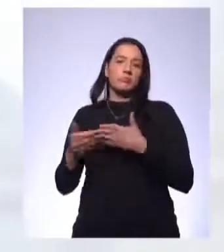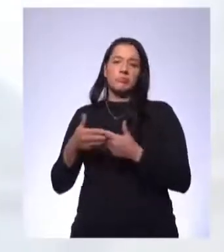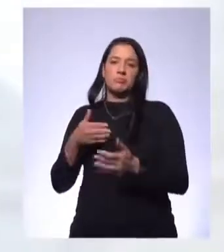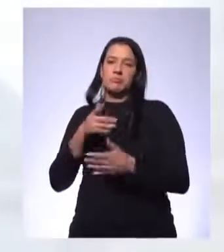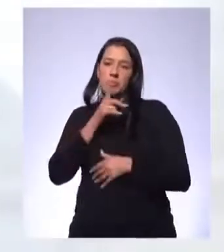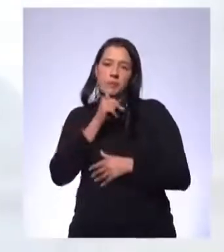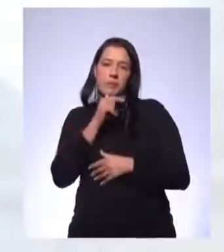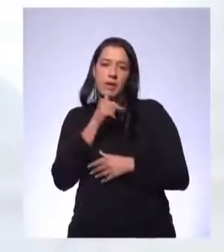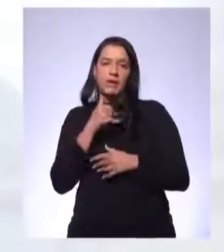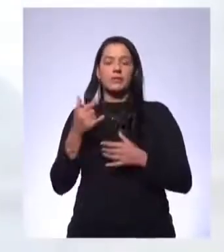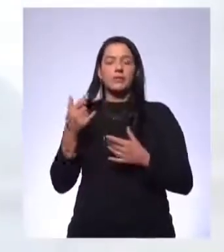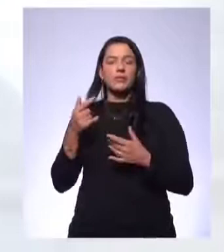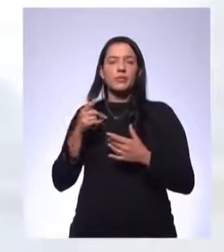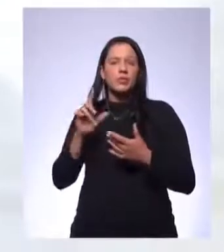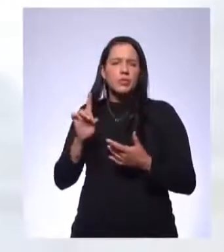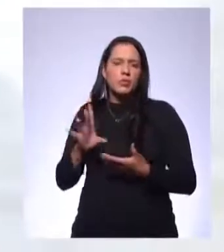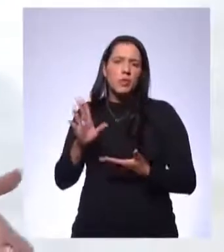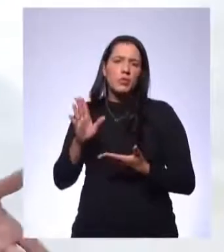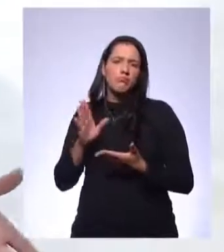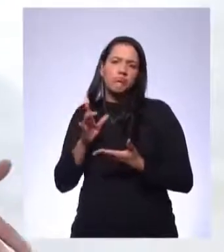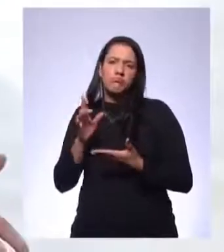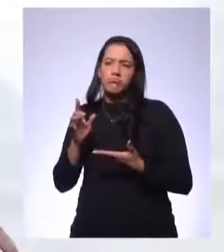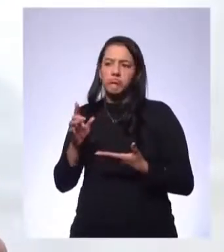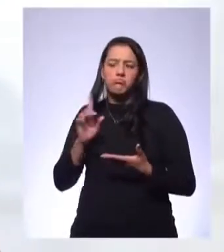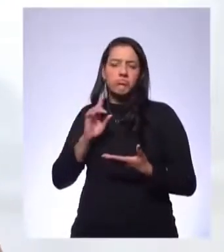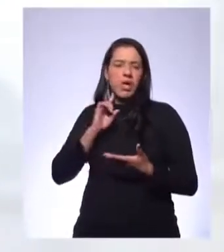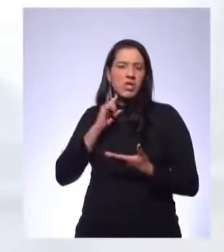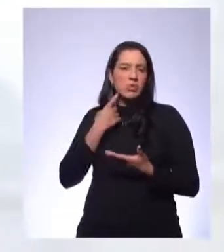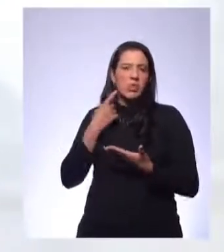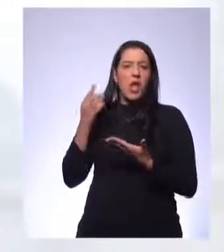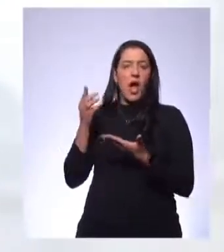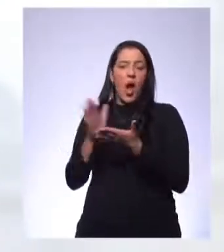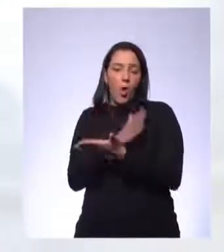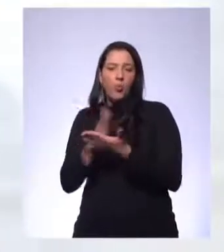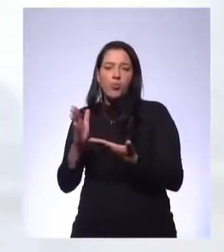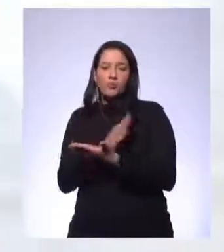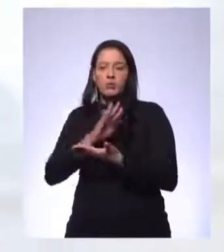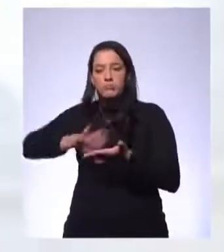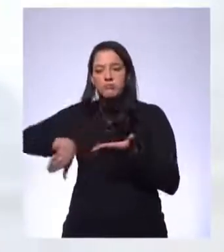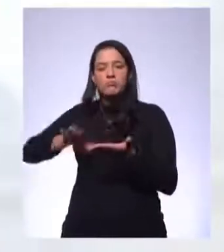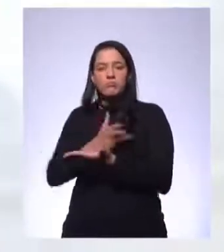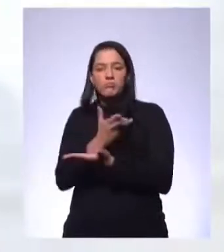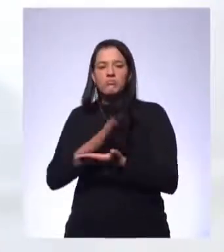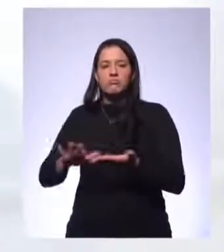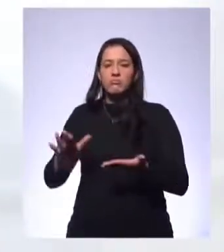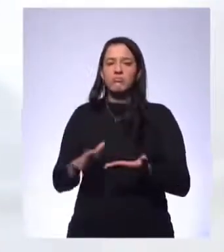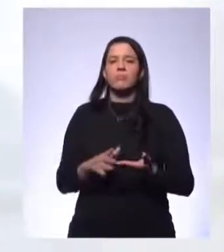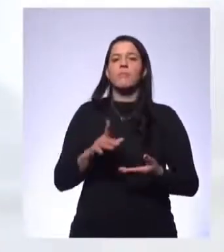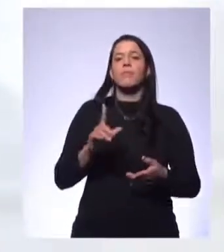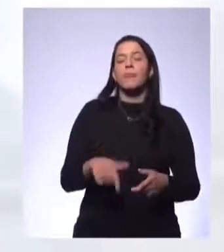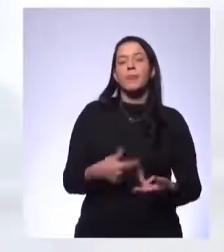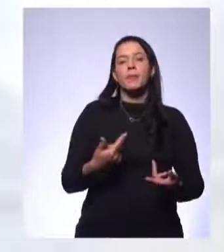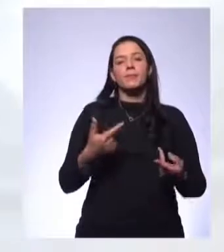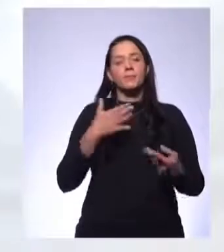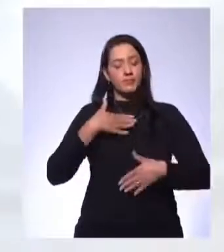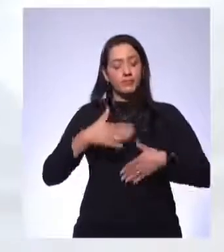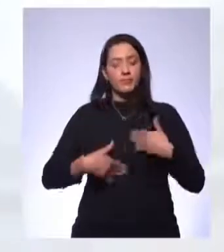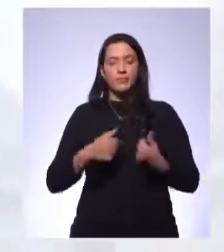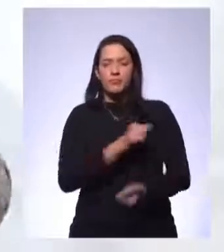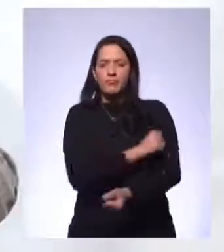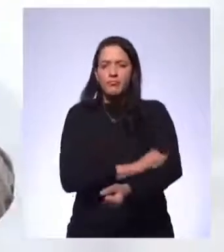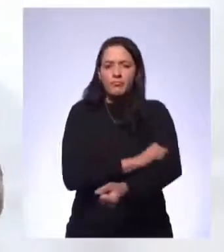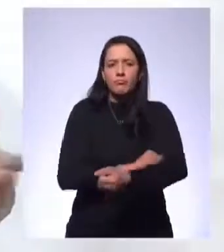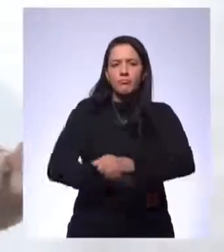sem determinadas impurezas, mas ela não precisa ser necessariamente rica em sais minerais. A gente precisa da água para a higiene do nosso corpo,